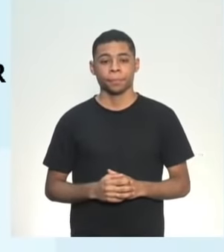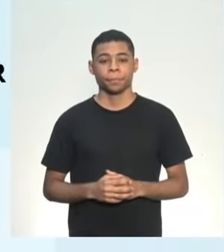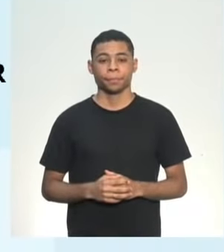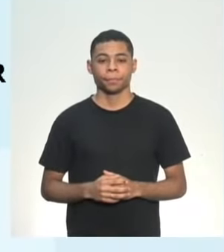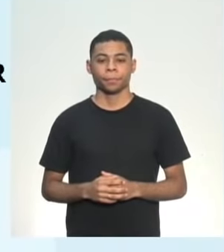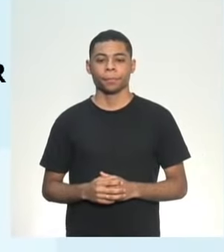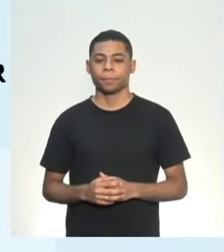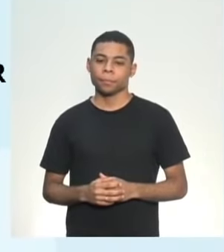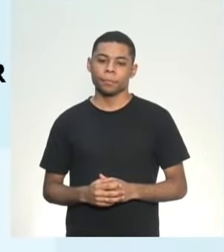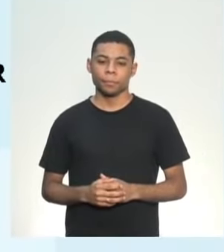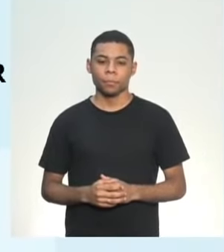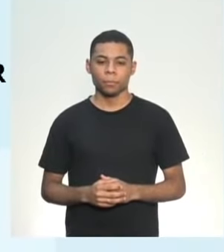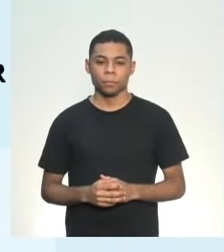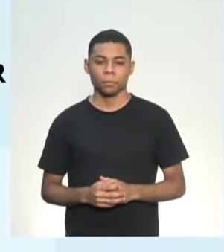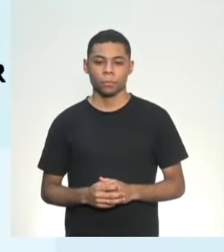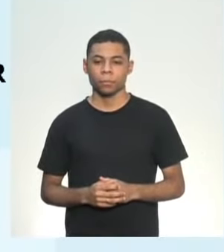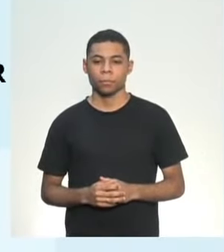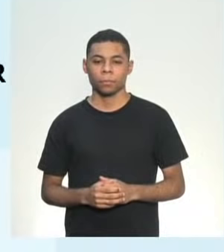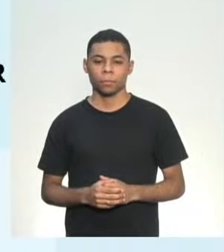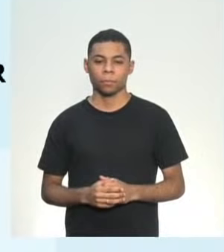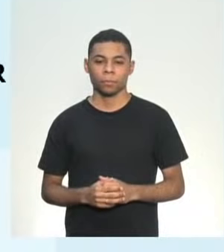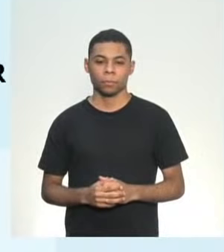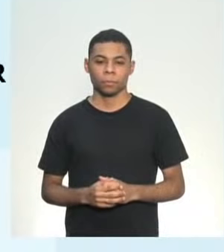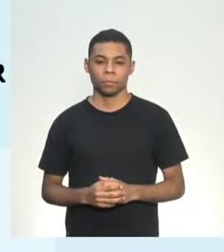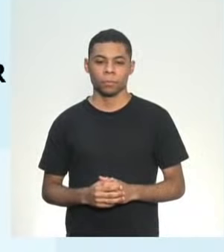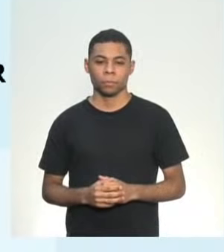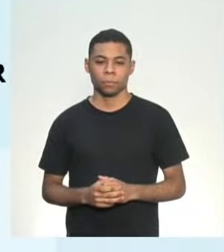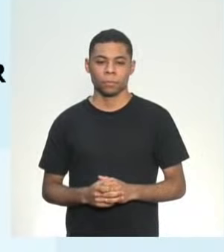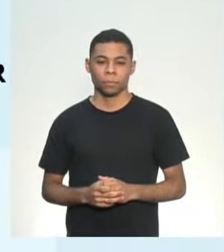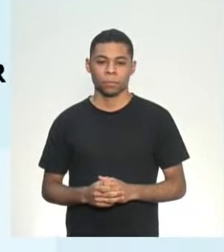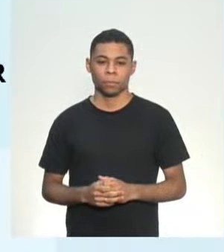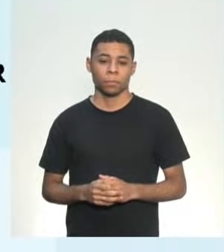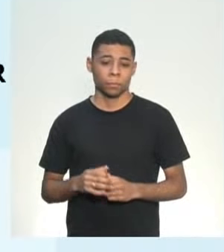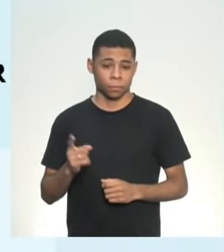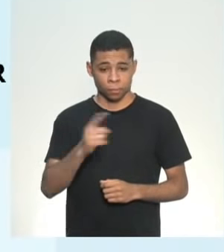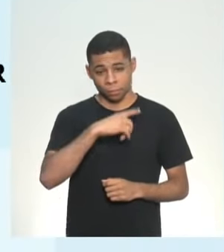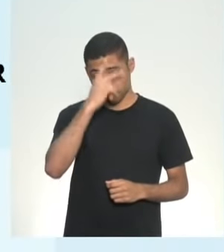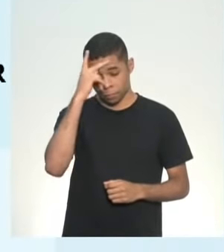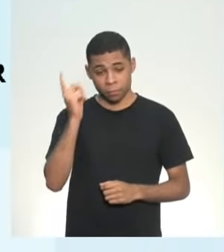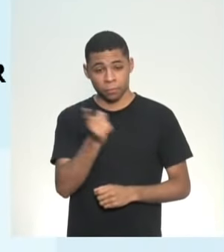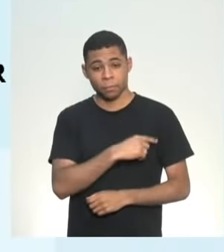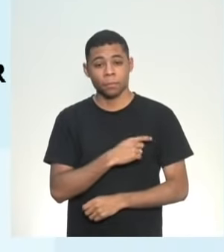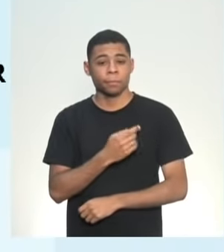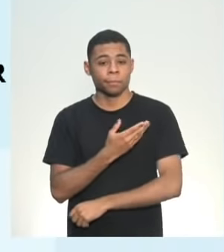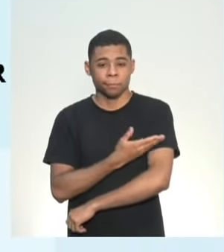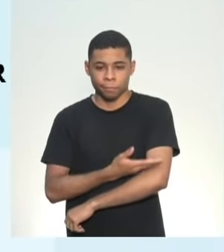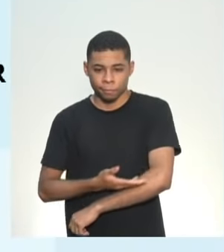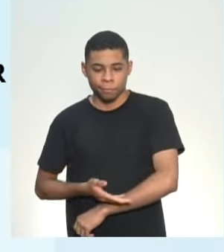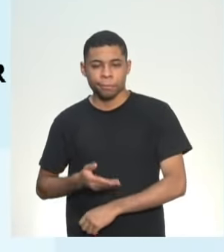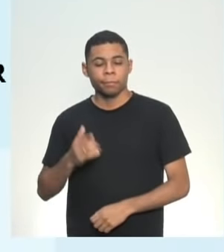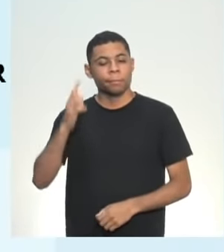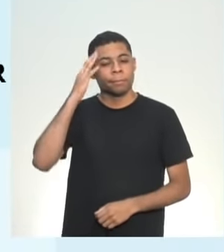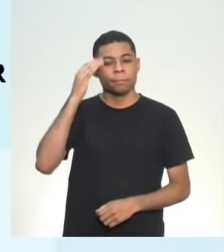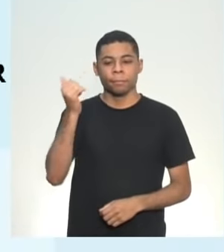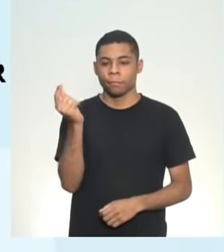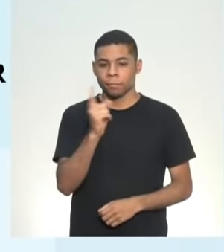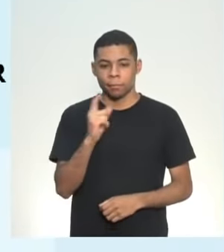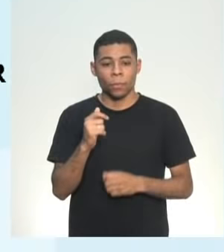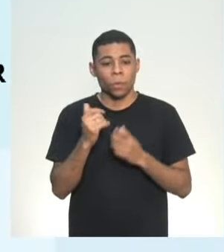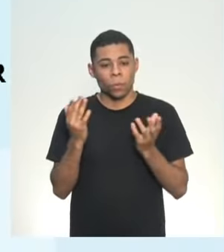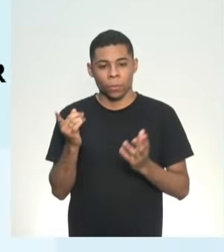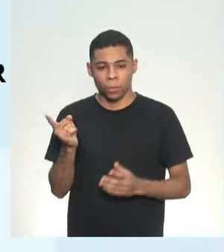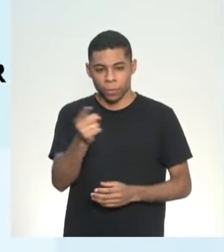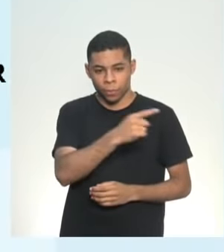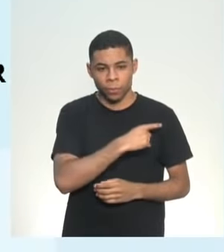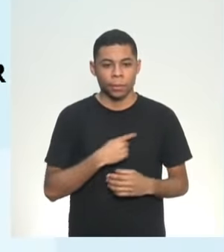exemplo na tela people of Rule when the of Hand and take redirection